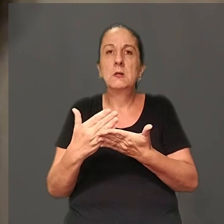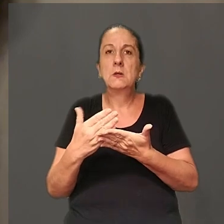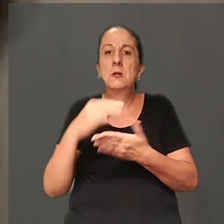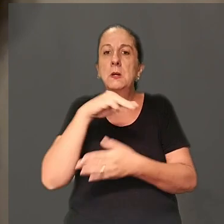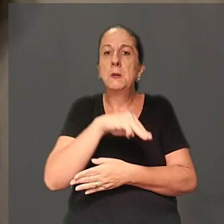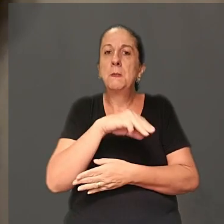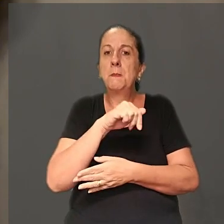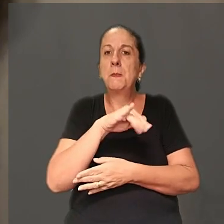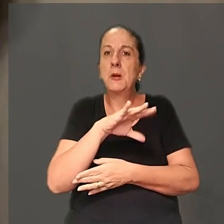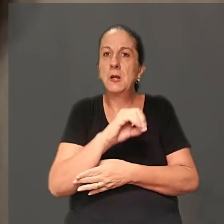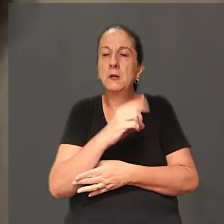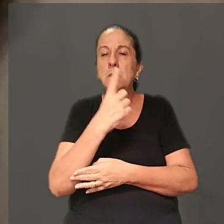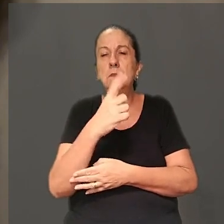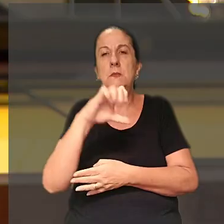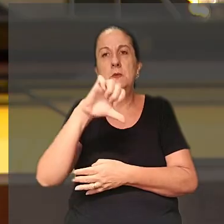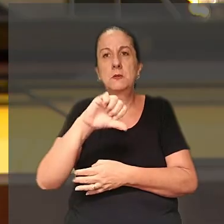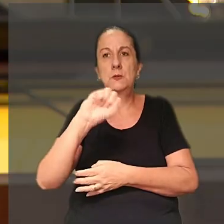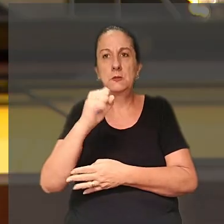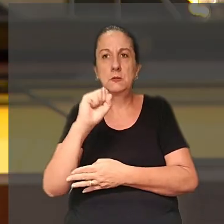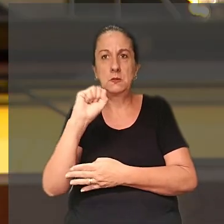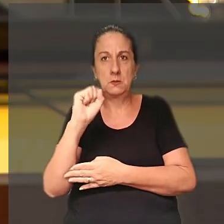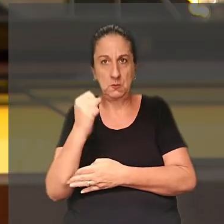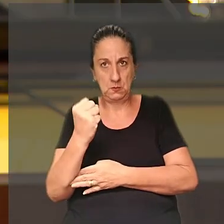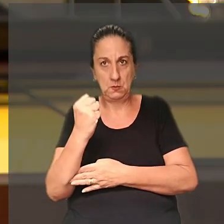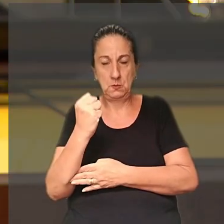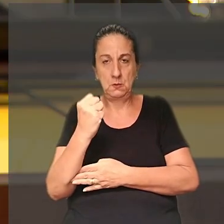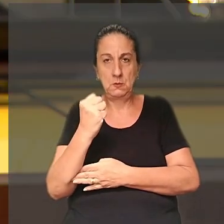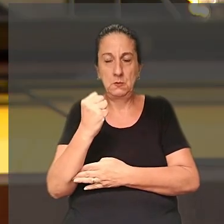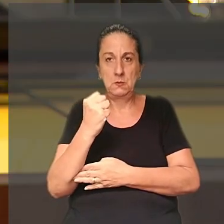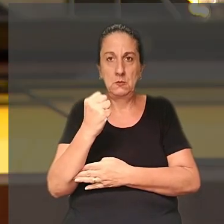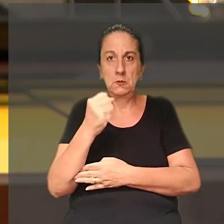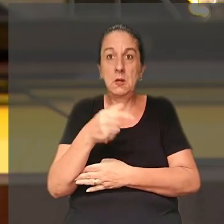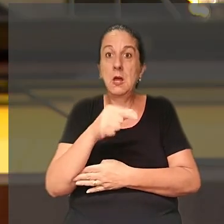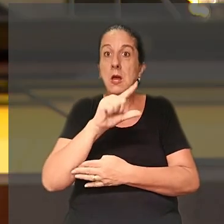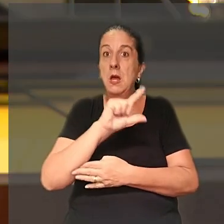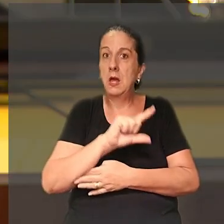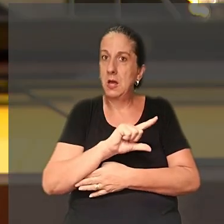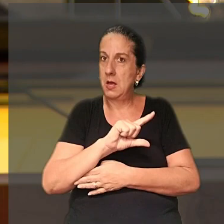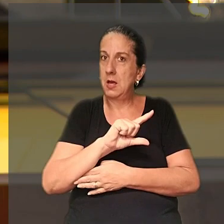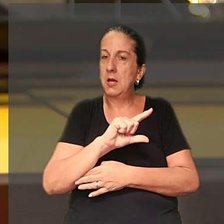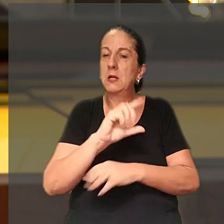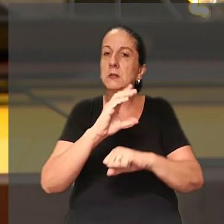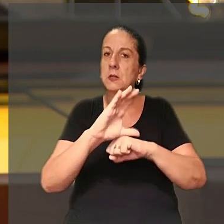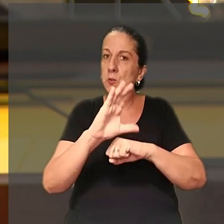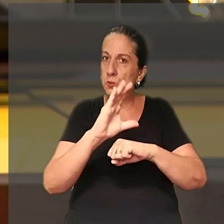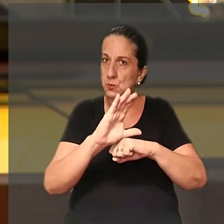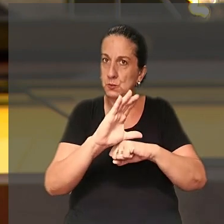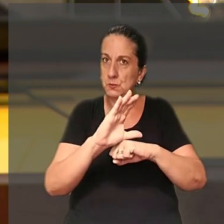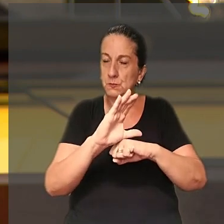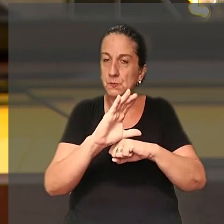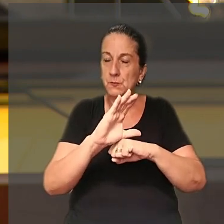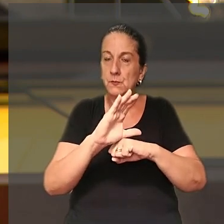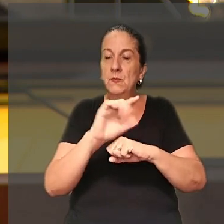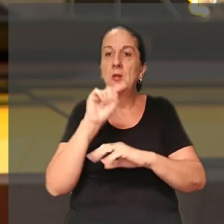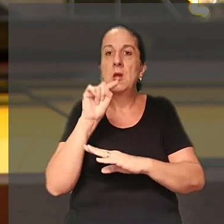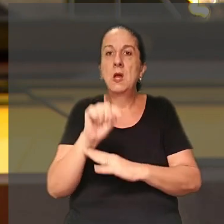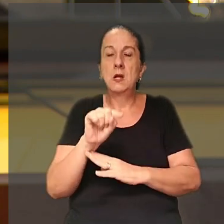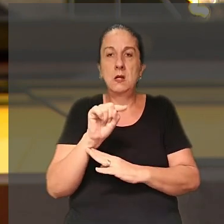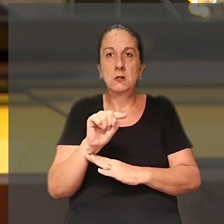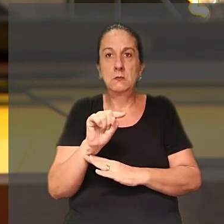em maio de 1988, portanto, antes da promulgação da Constituição. E